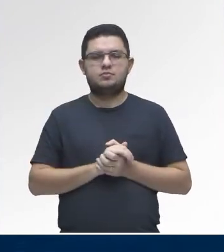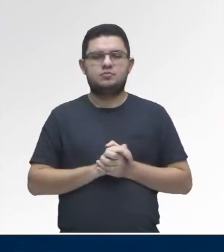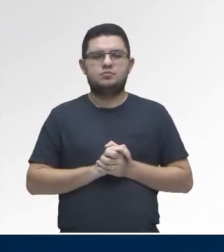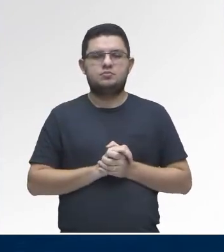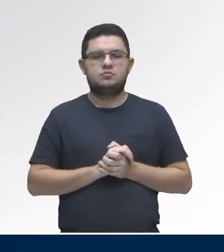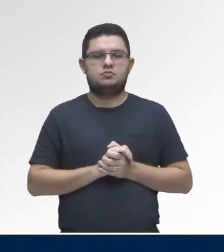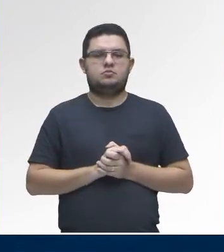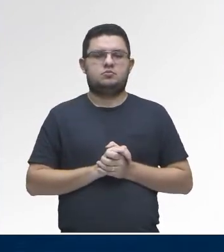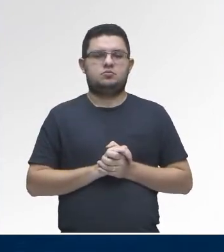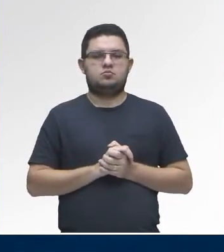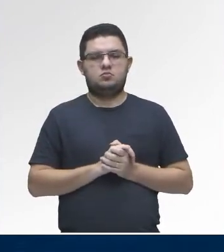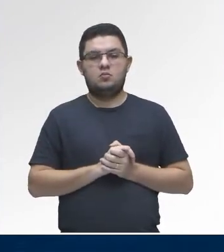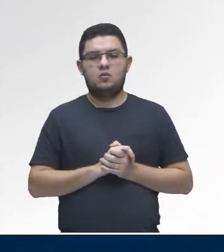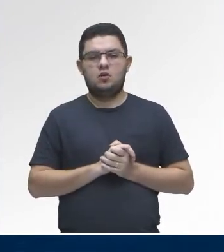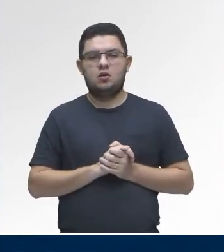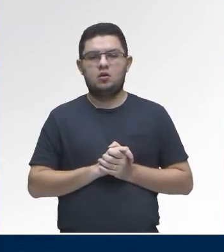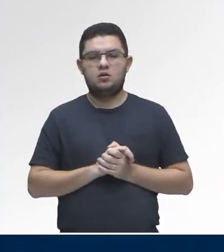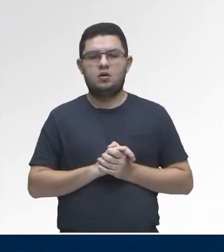Né? Então, a gente